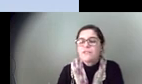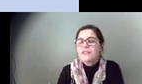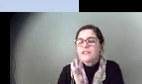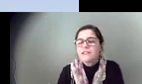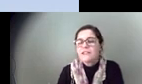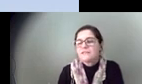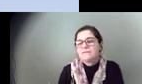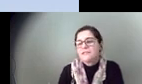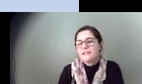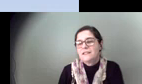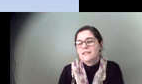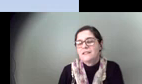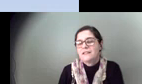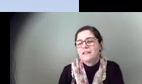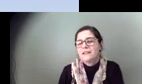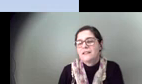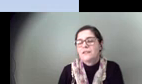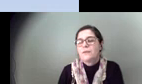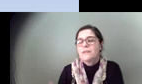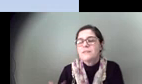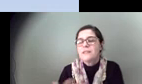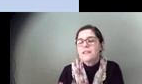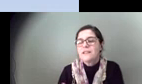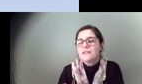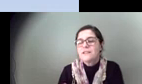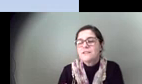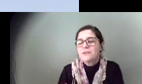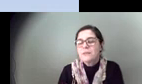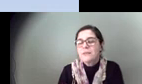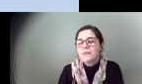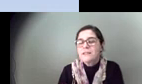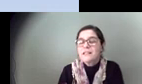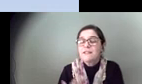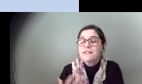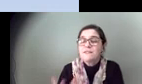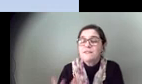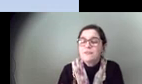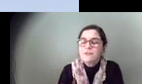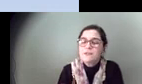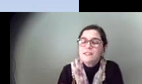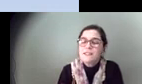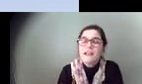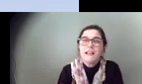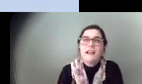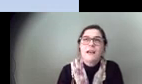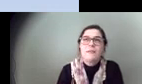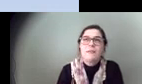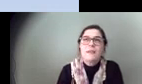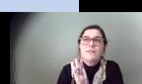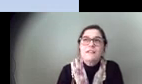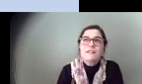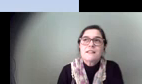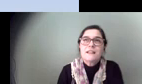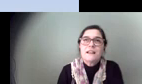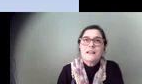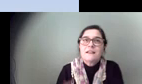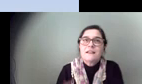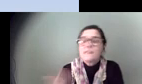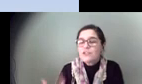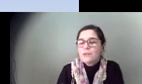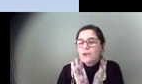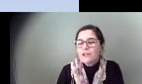eu jamais faria, né? Então, a minha experiência, ela vai servir só para mim, mas ela vai servir para você, para que